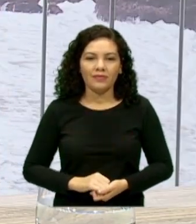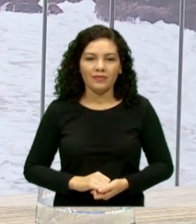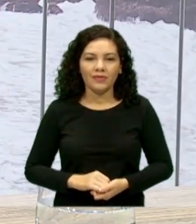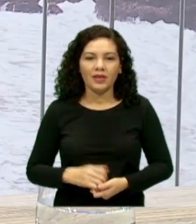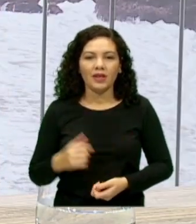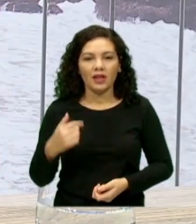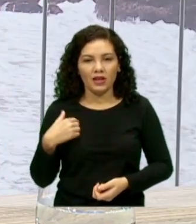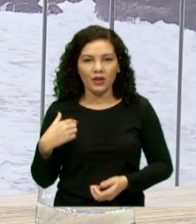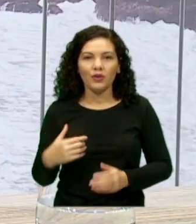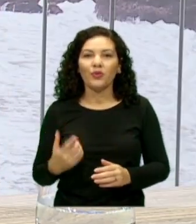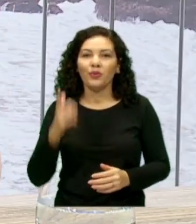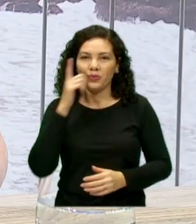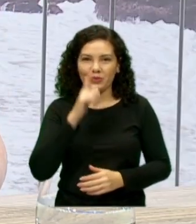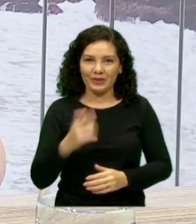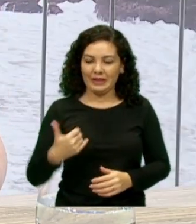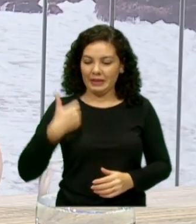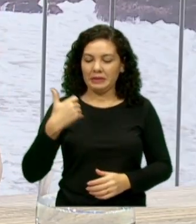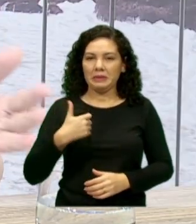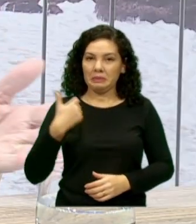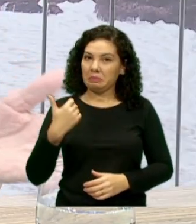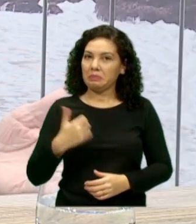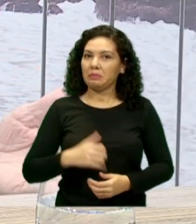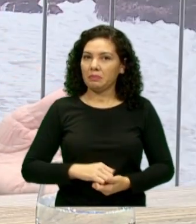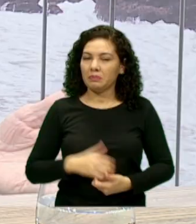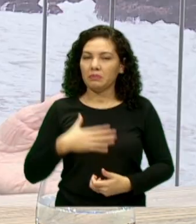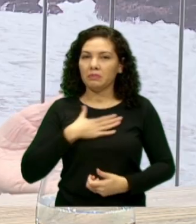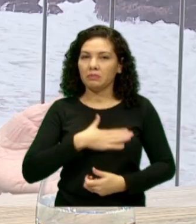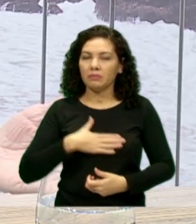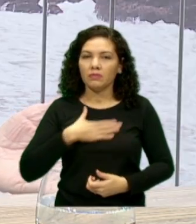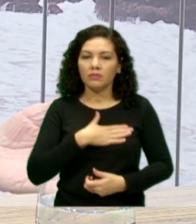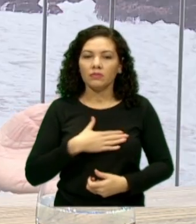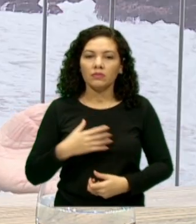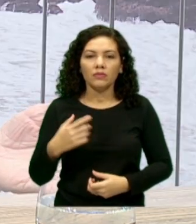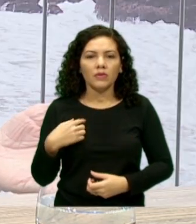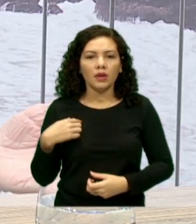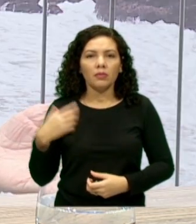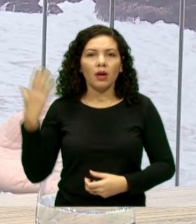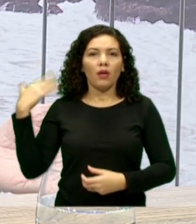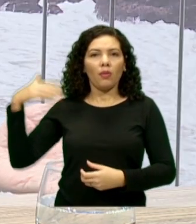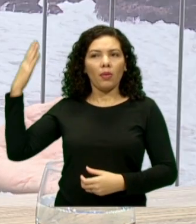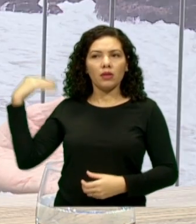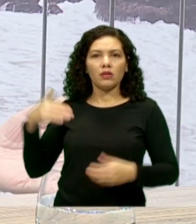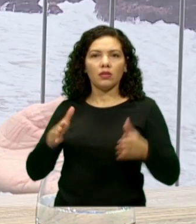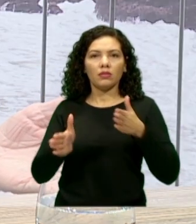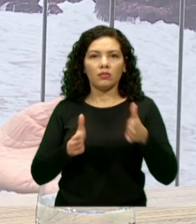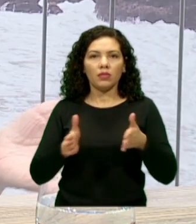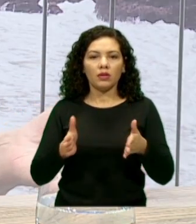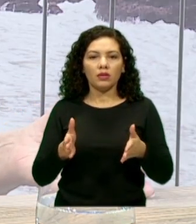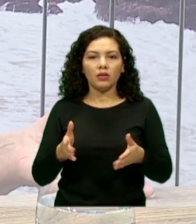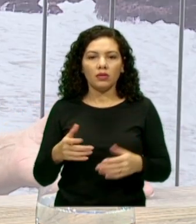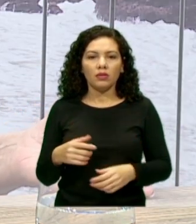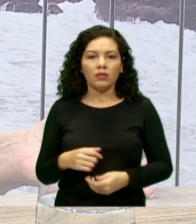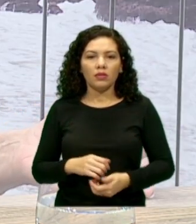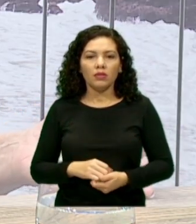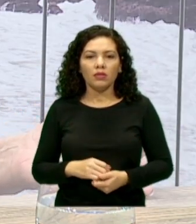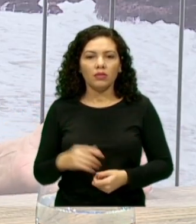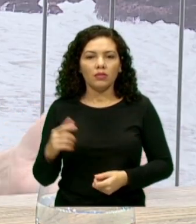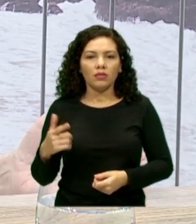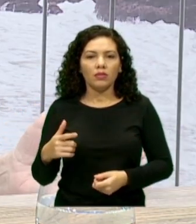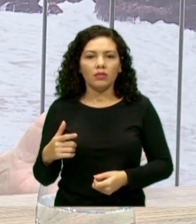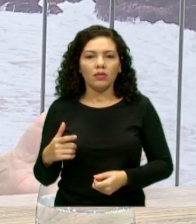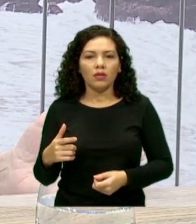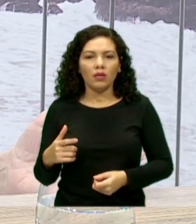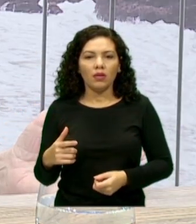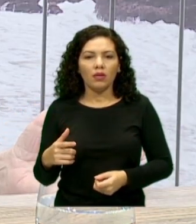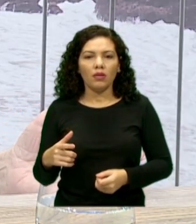eu cheguei a essa idade, eu venho de uma época que a gente não tem um